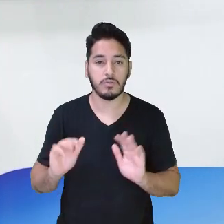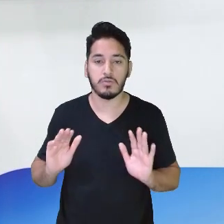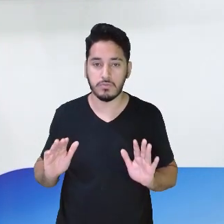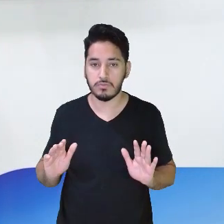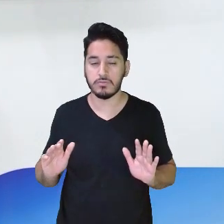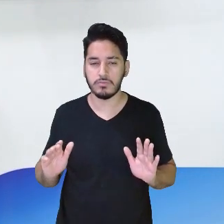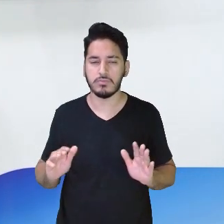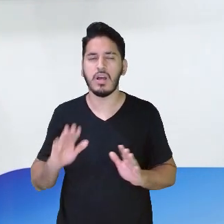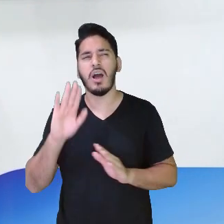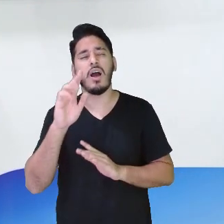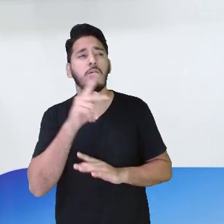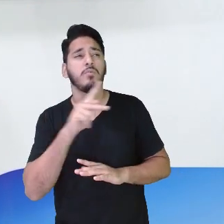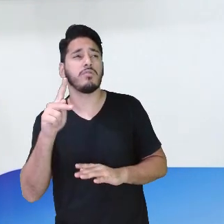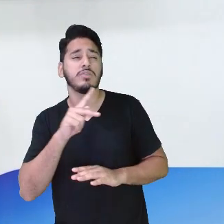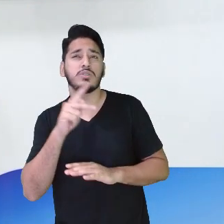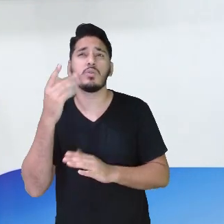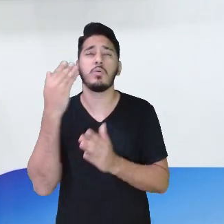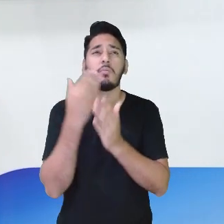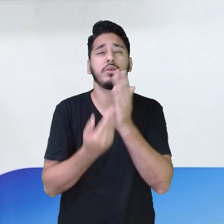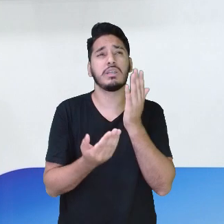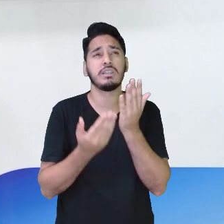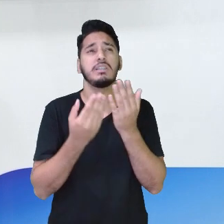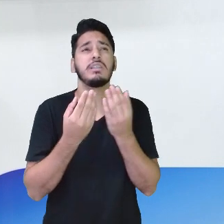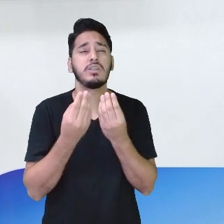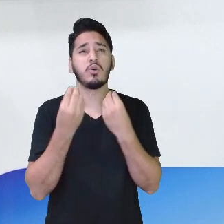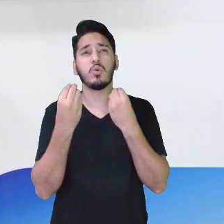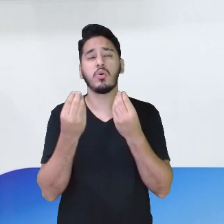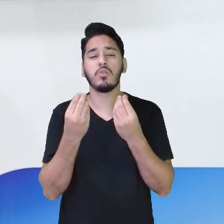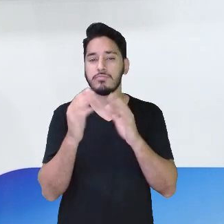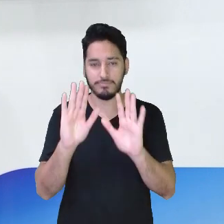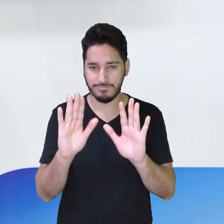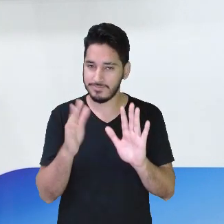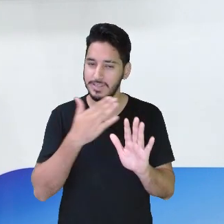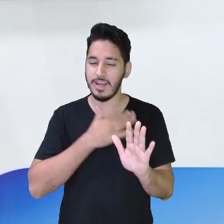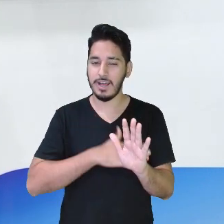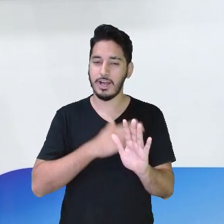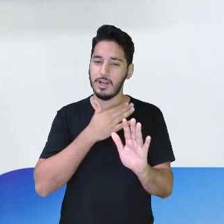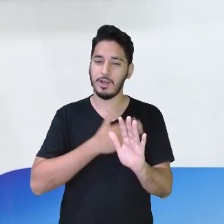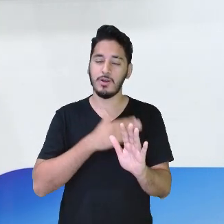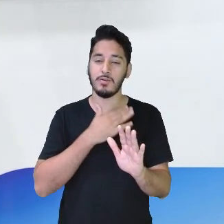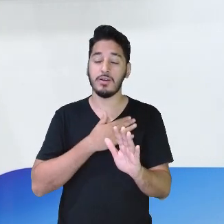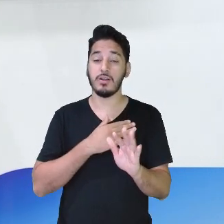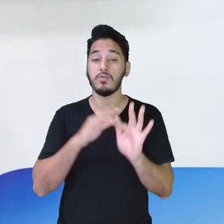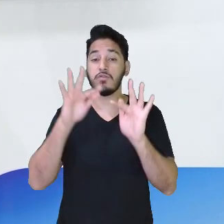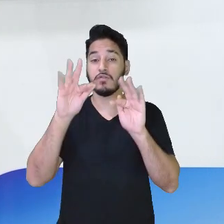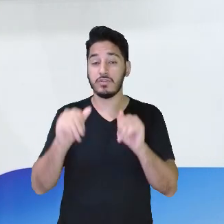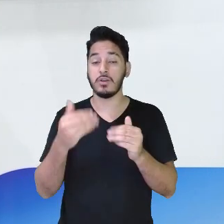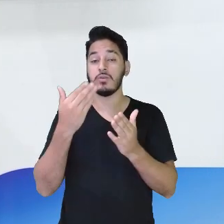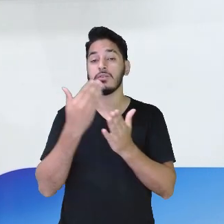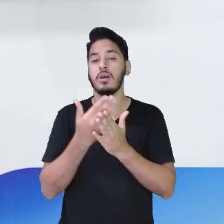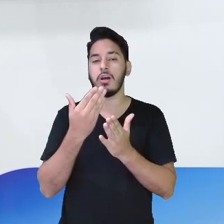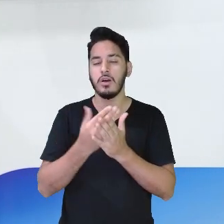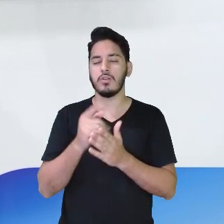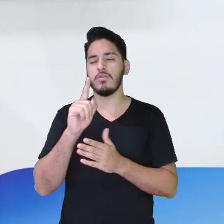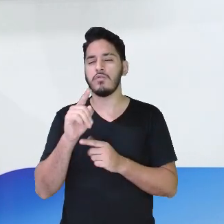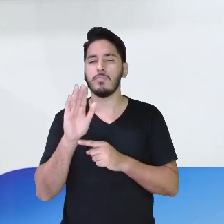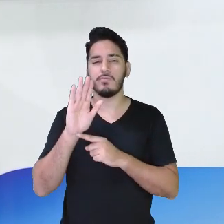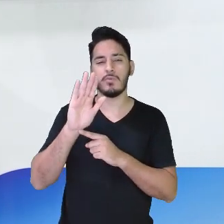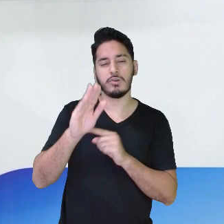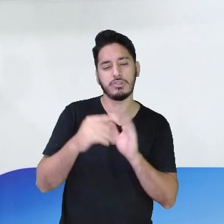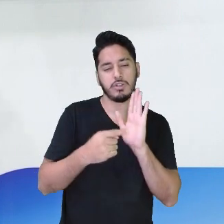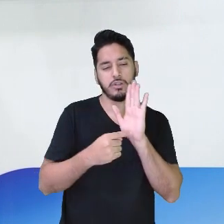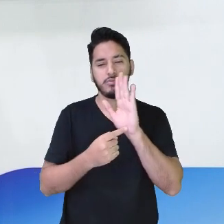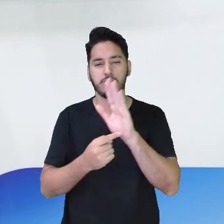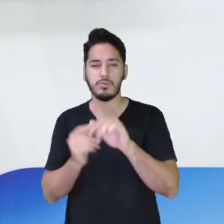joia? Professora, eu perdi as aulas, eu não sei, não se preocupe, que ao final da aula, à medida que eu for mostrando já